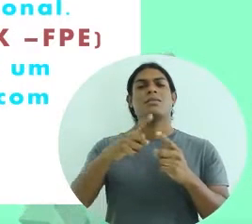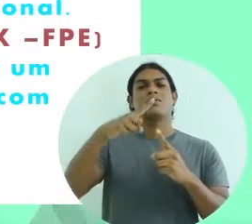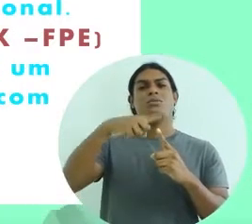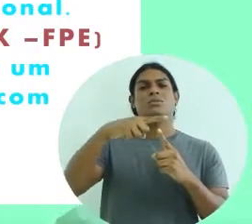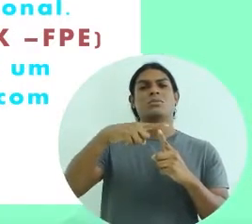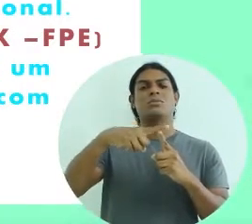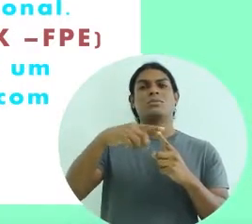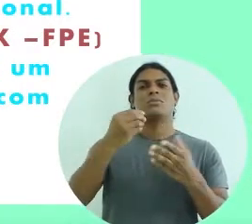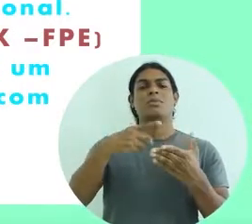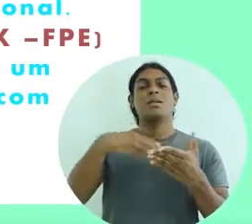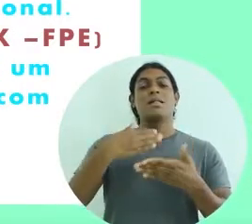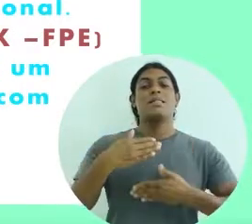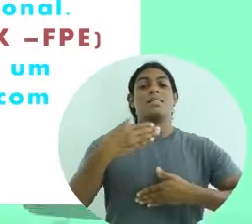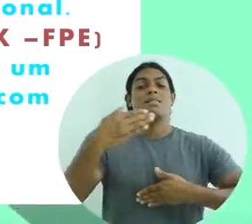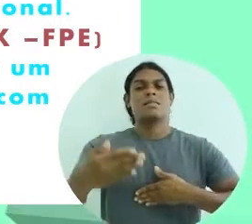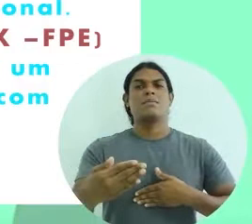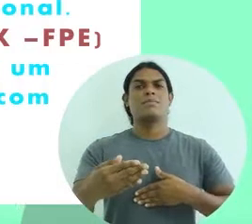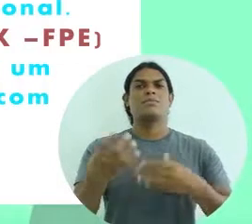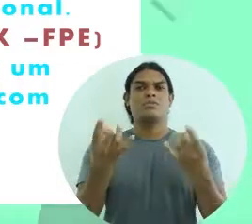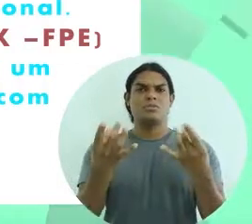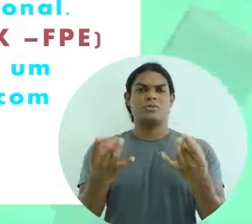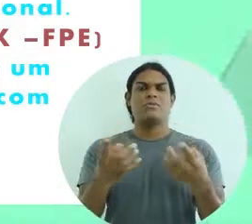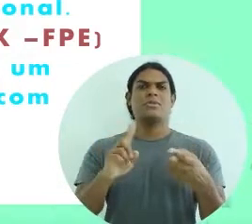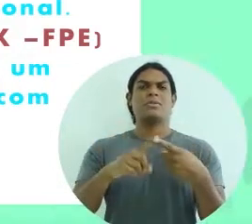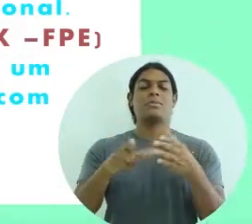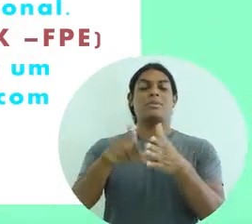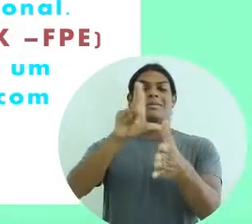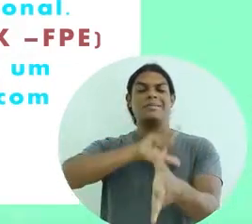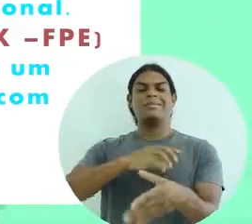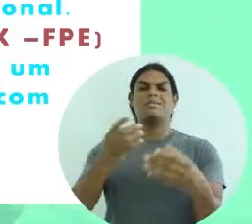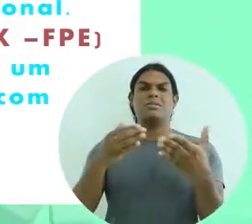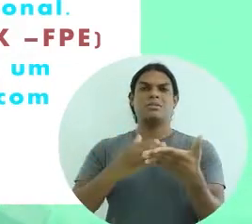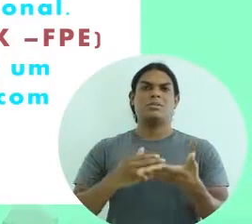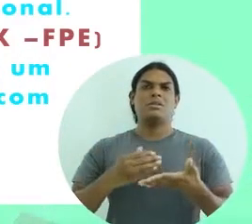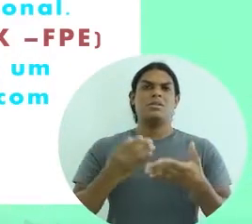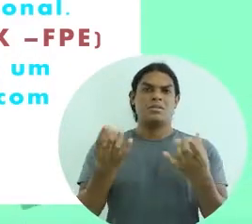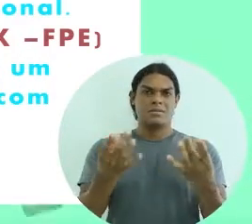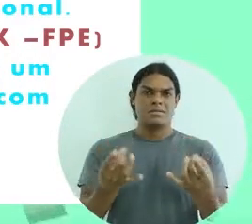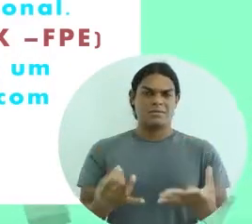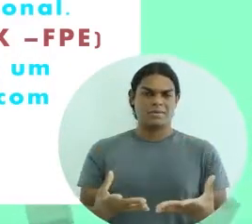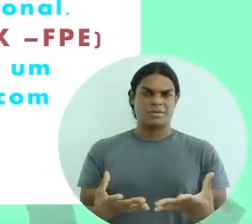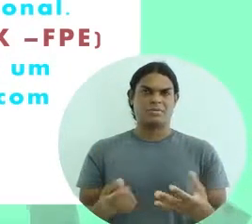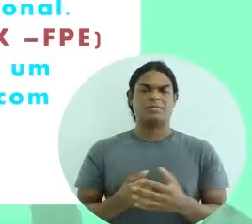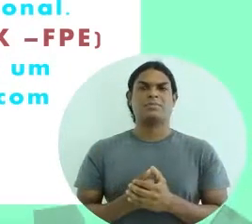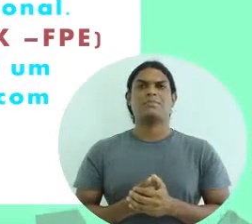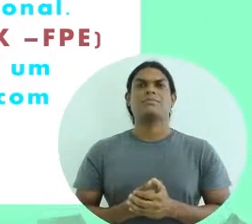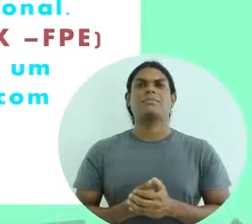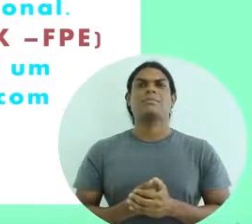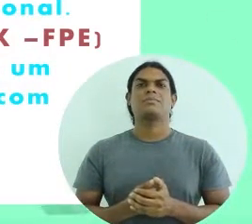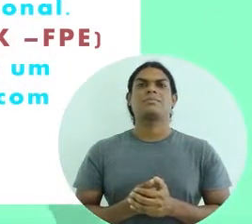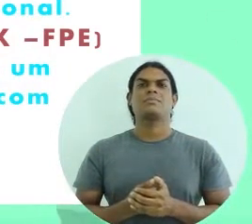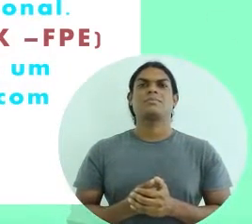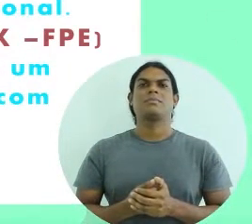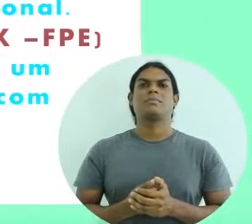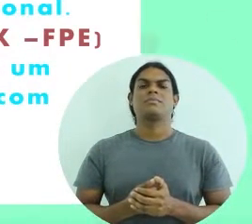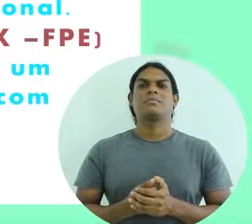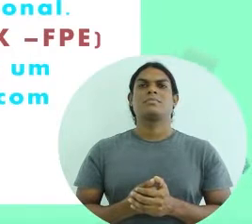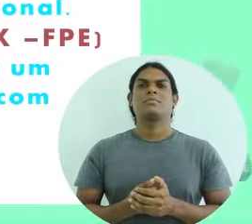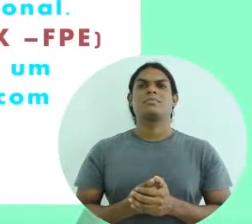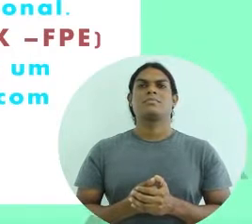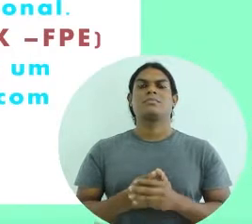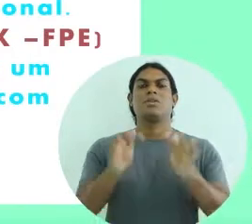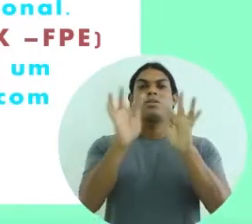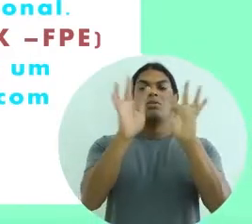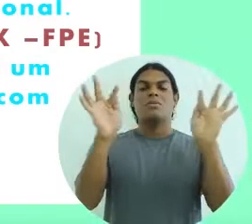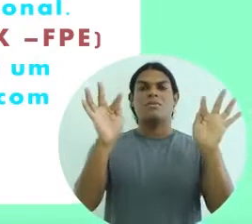fase de financiamento à produção, que é a fase pré-embarque. Na fase pós-embarque, consiste da concessão